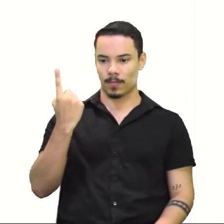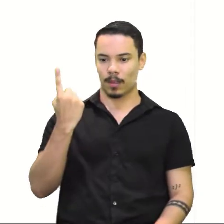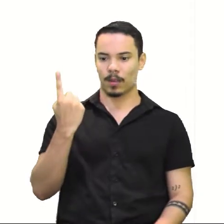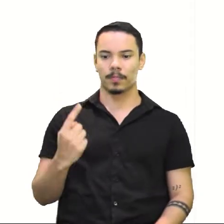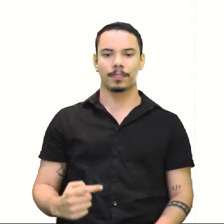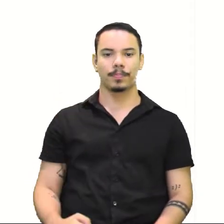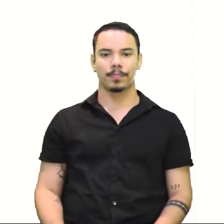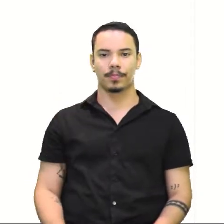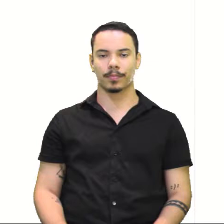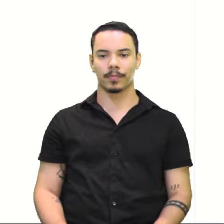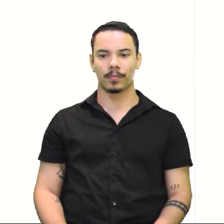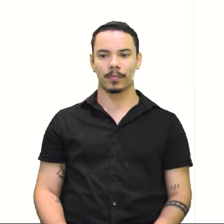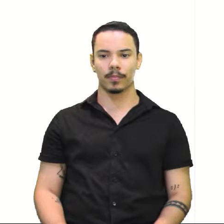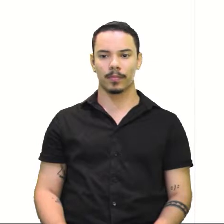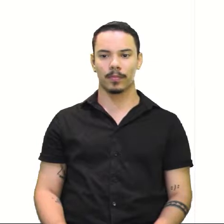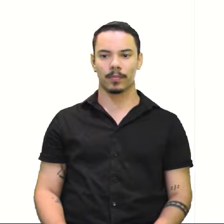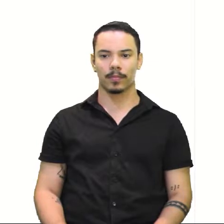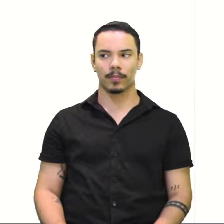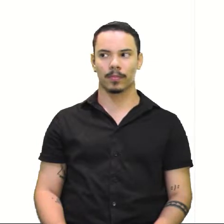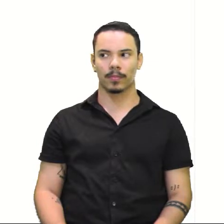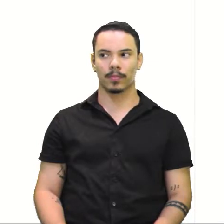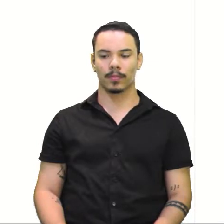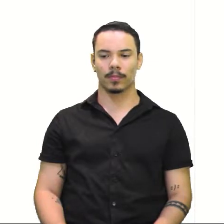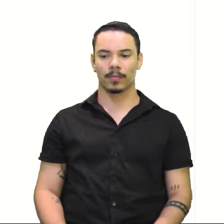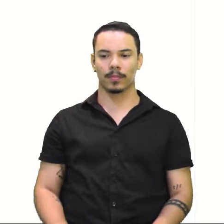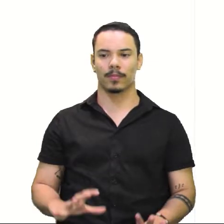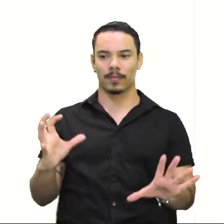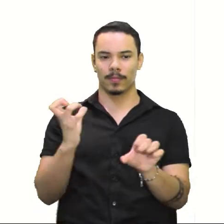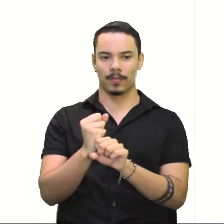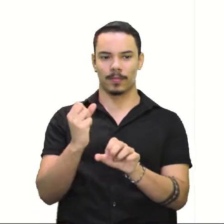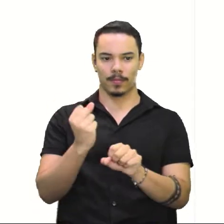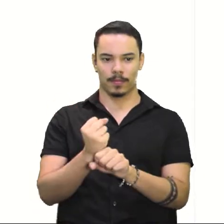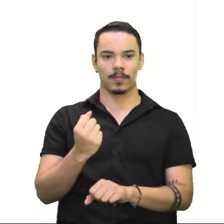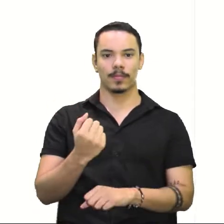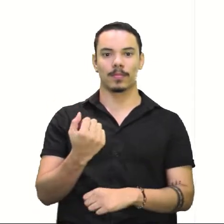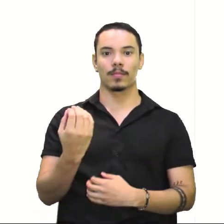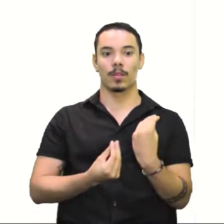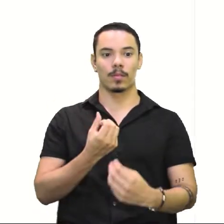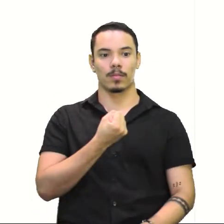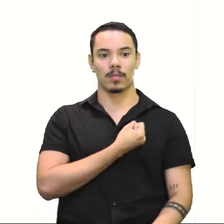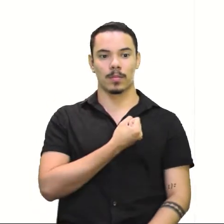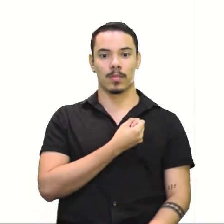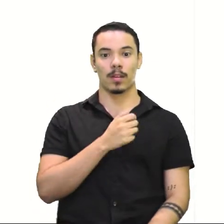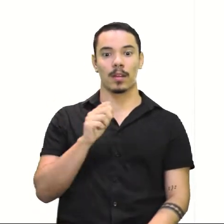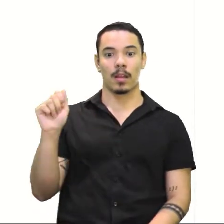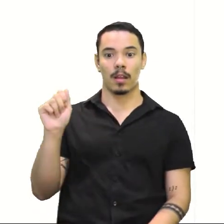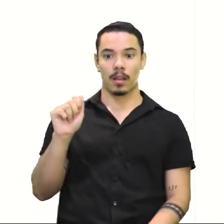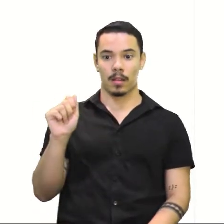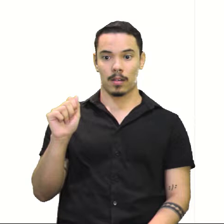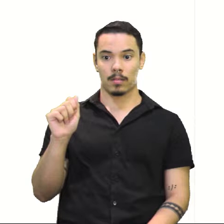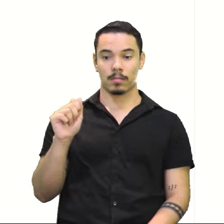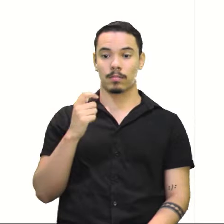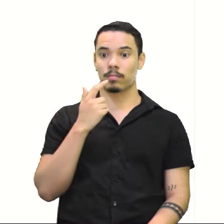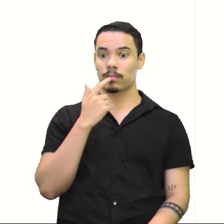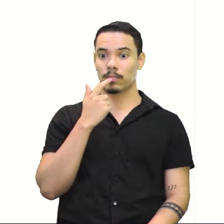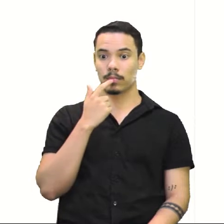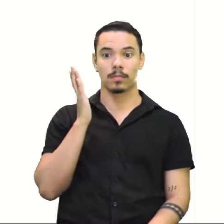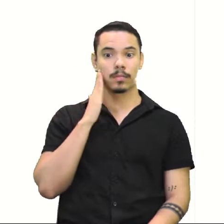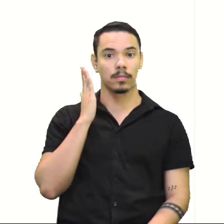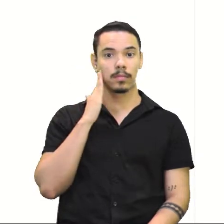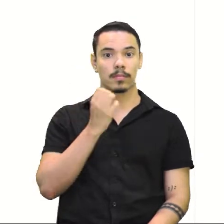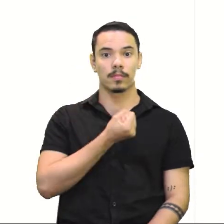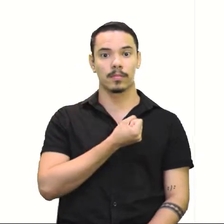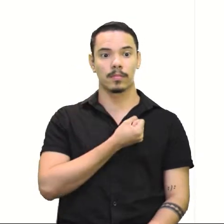menos ax mais 48. Calcule o valor de A. Eu quero esse valorzinho aqui de